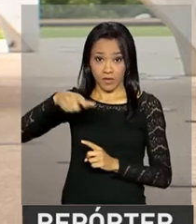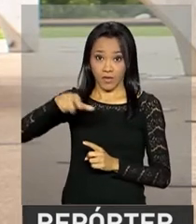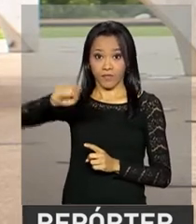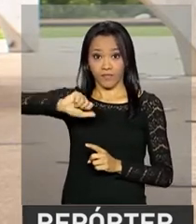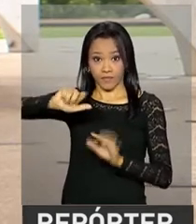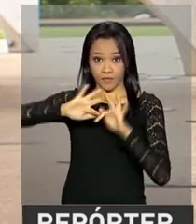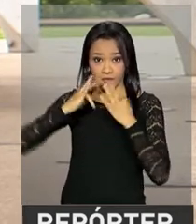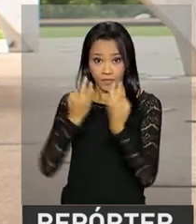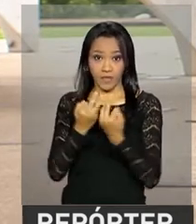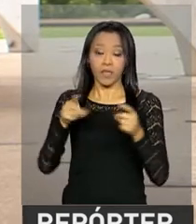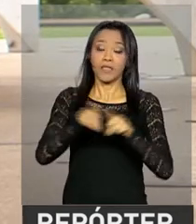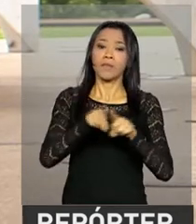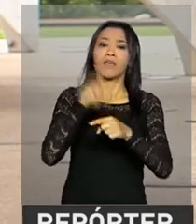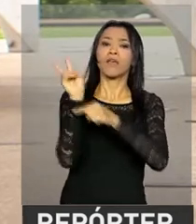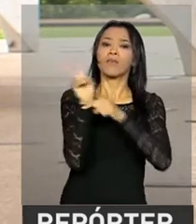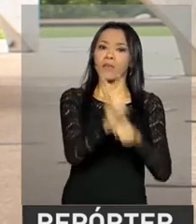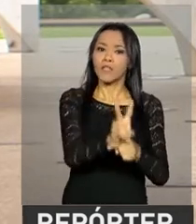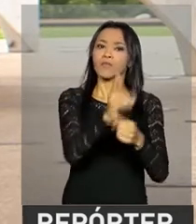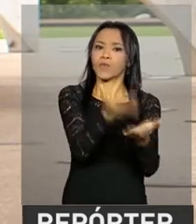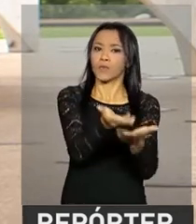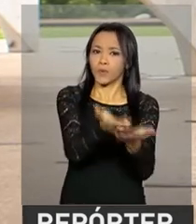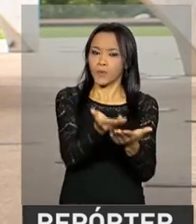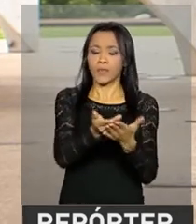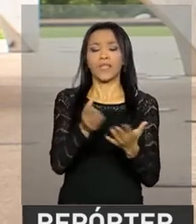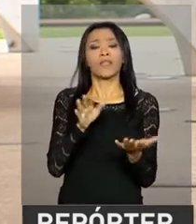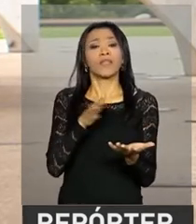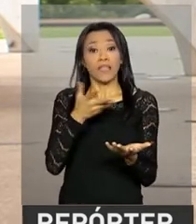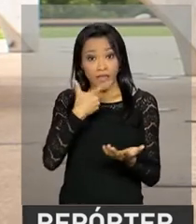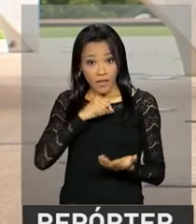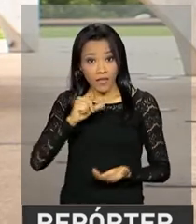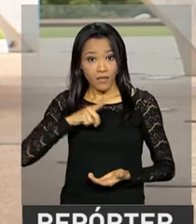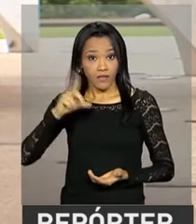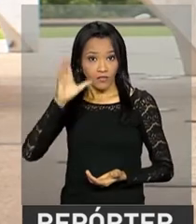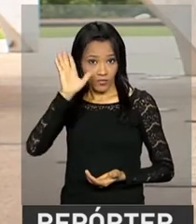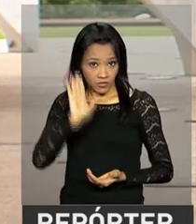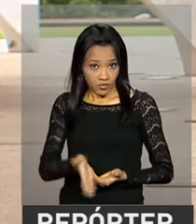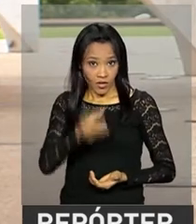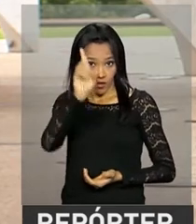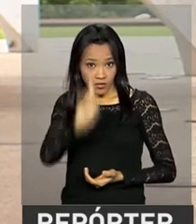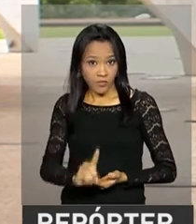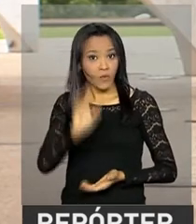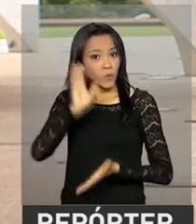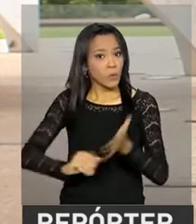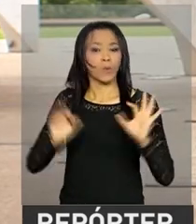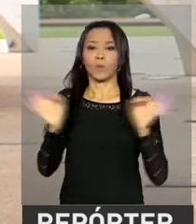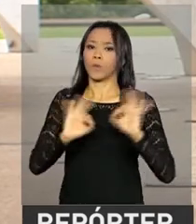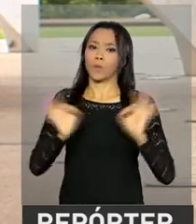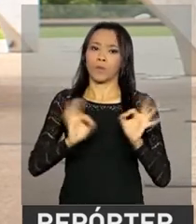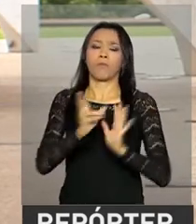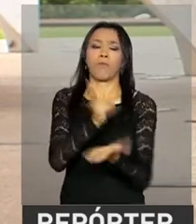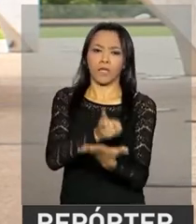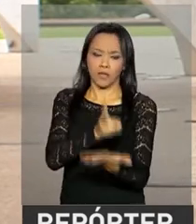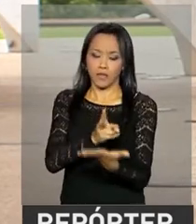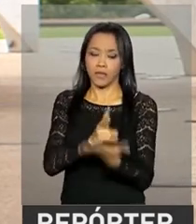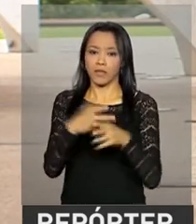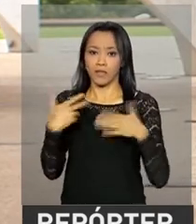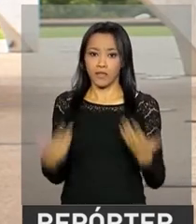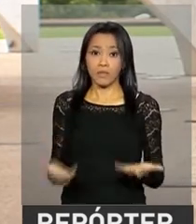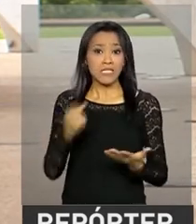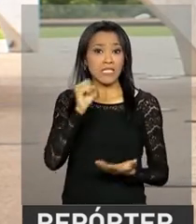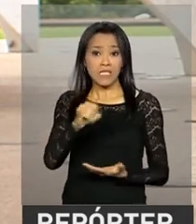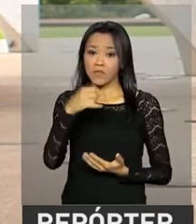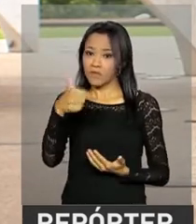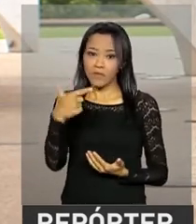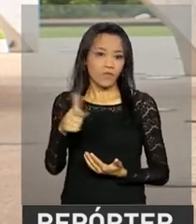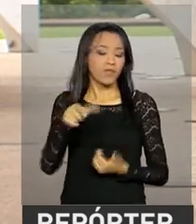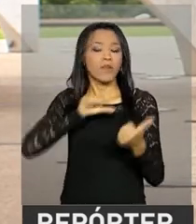E ressaltou que nada muda para quem tem direito adquirido. Michel Temer ainda repetiu que sem a reforma previdenciária, o governo não terá